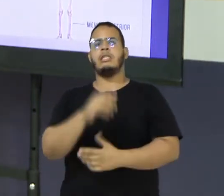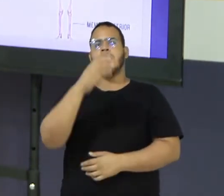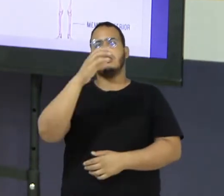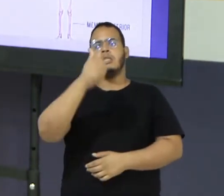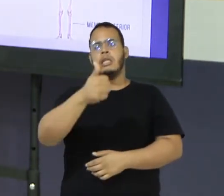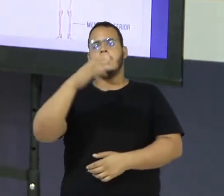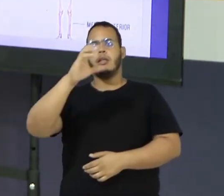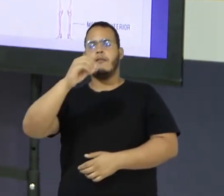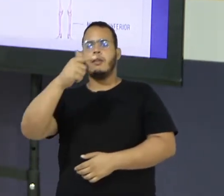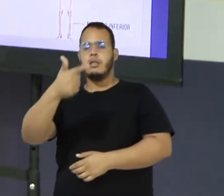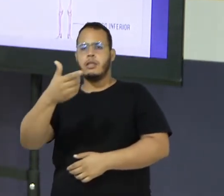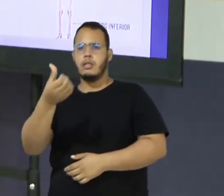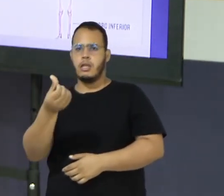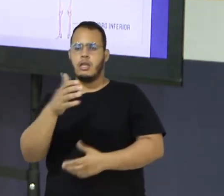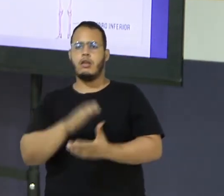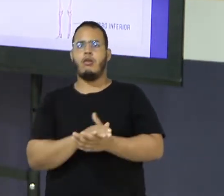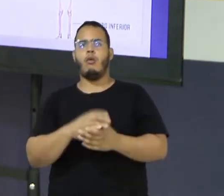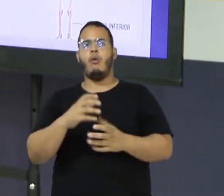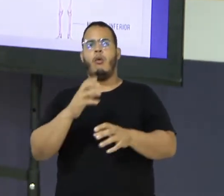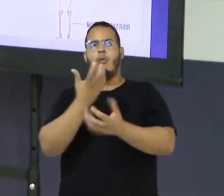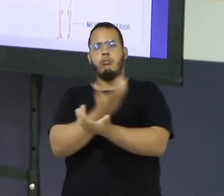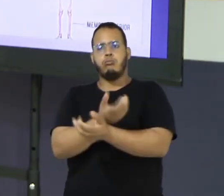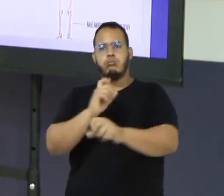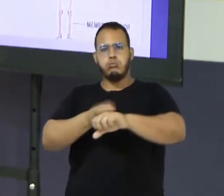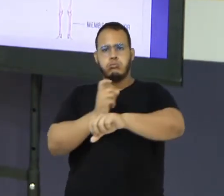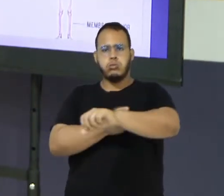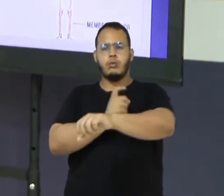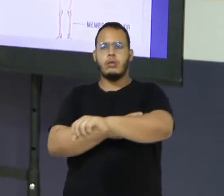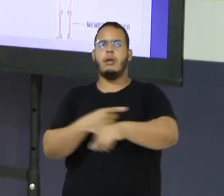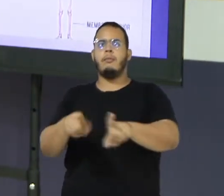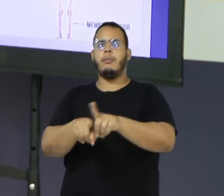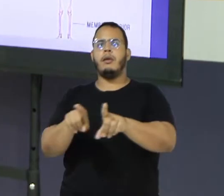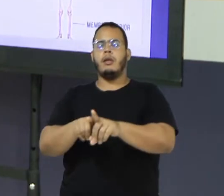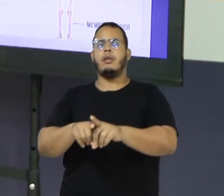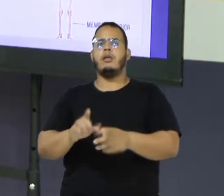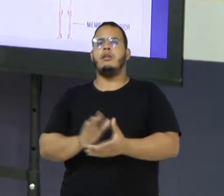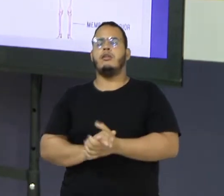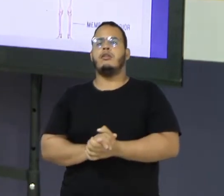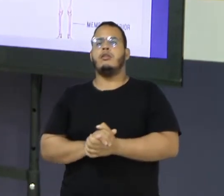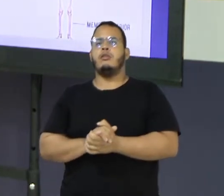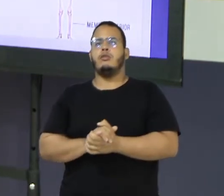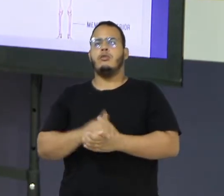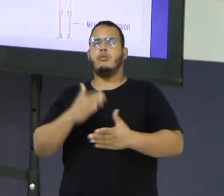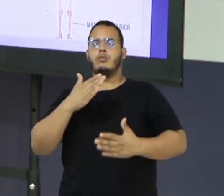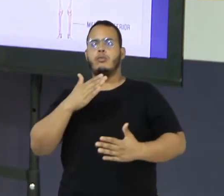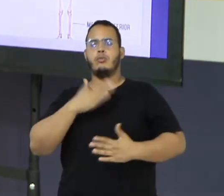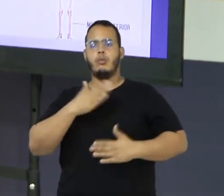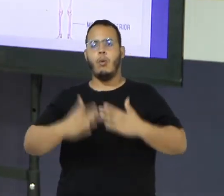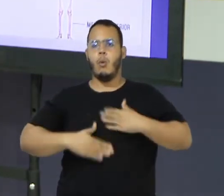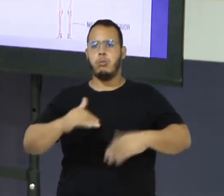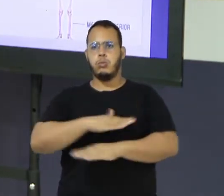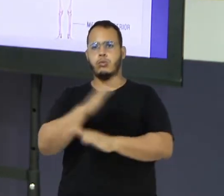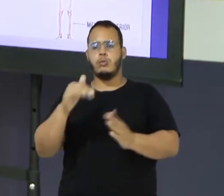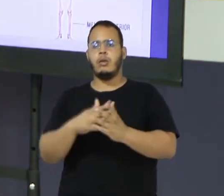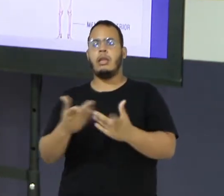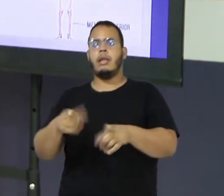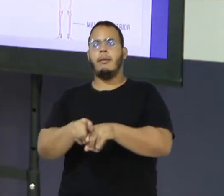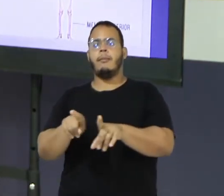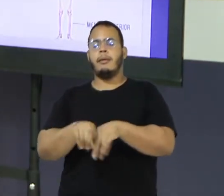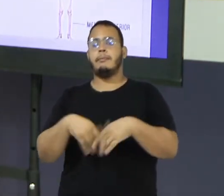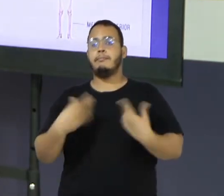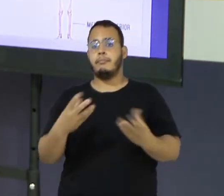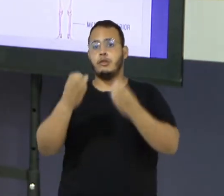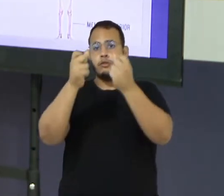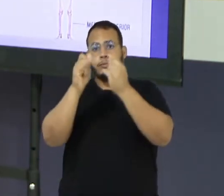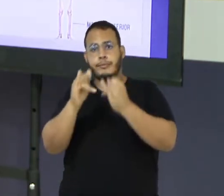bem mais ossos, e compõe aí os membros superiores e inferiores, além das cinturas escapular e pélvica. Quais